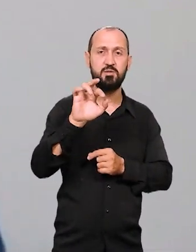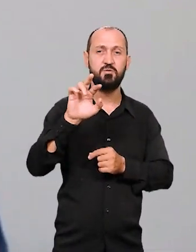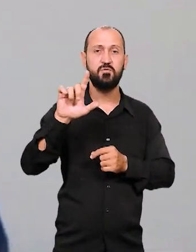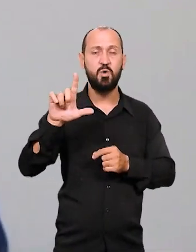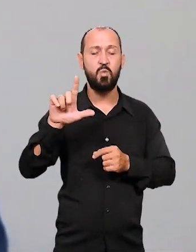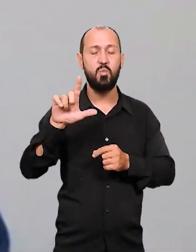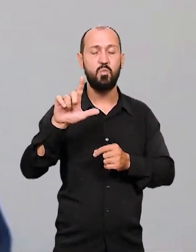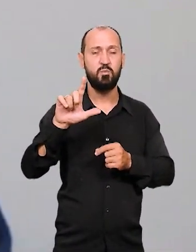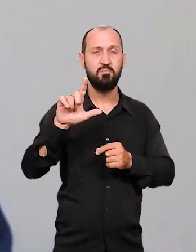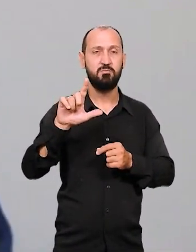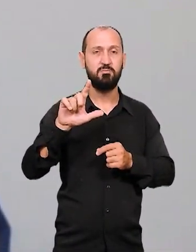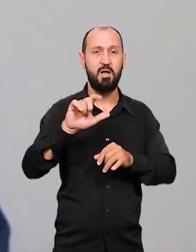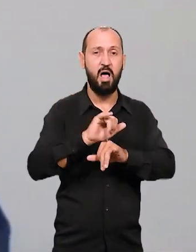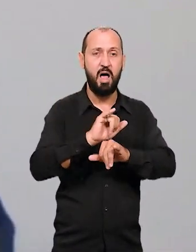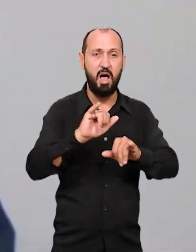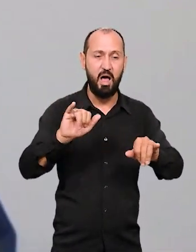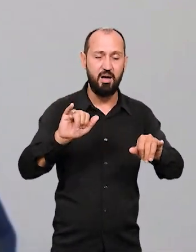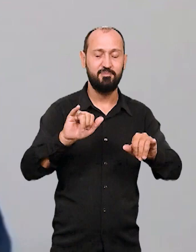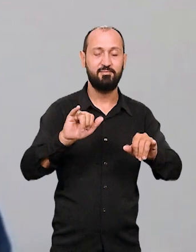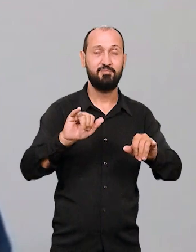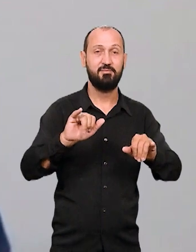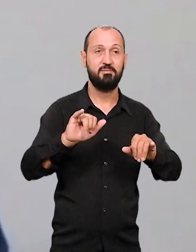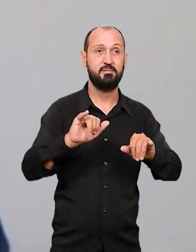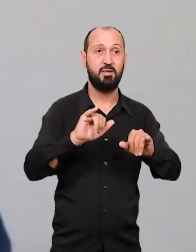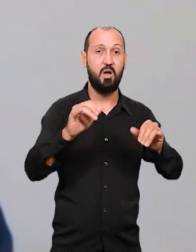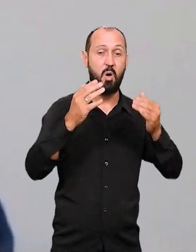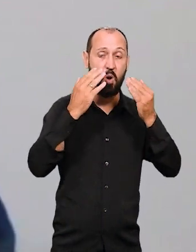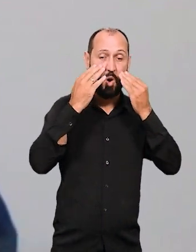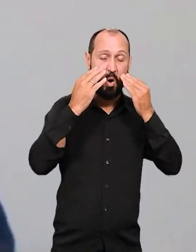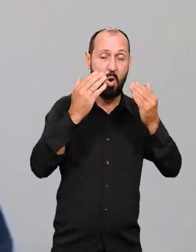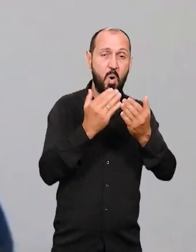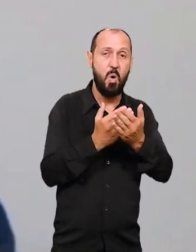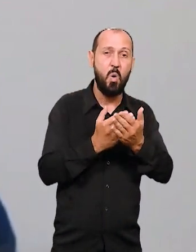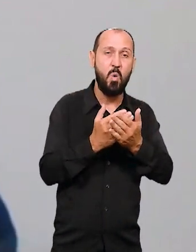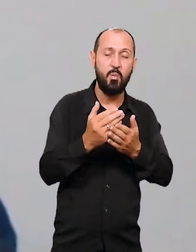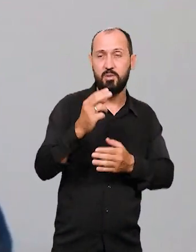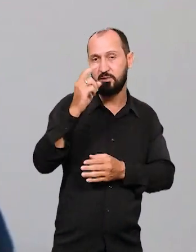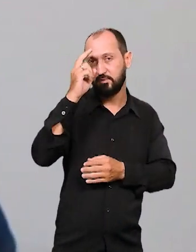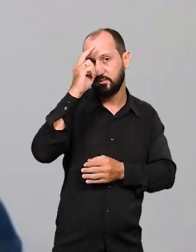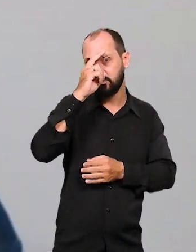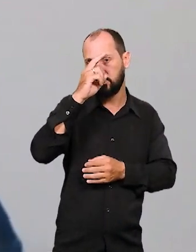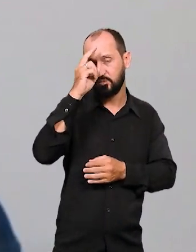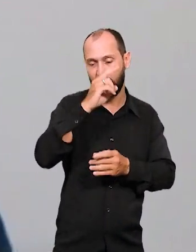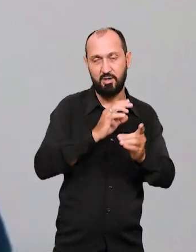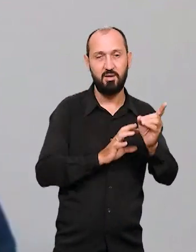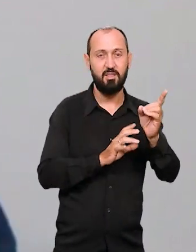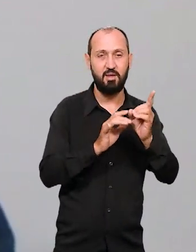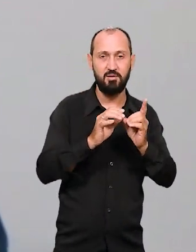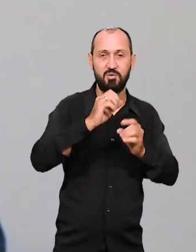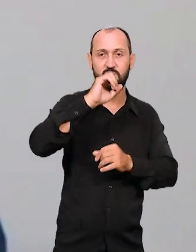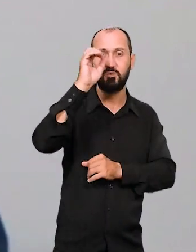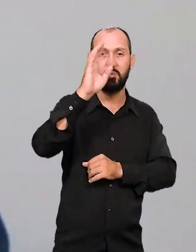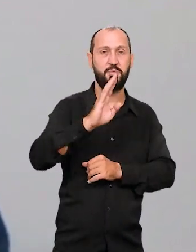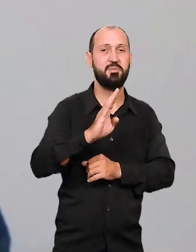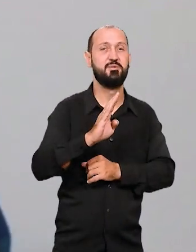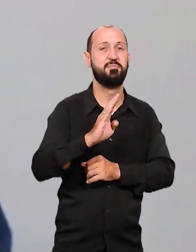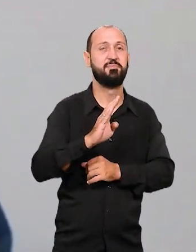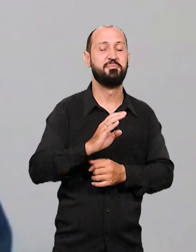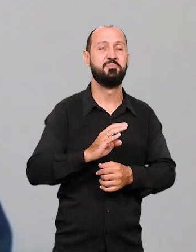era decretada. A decretação da morte civil, no início da história da AIDS no